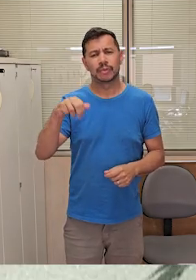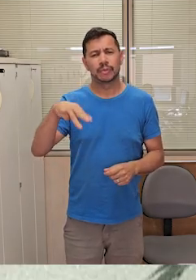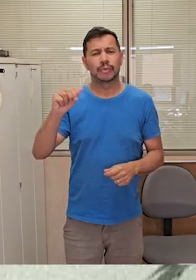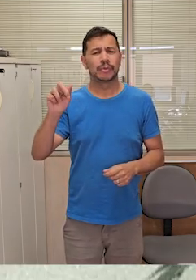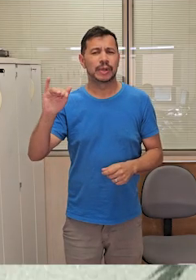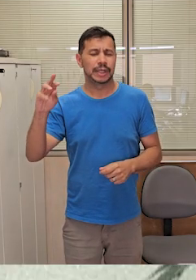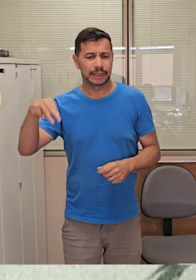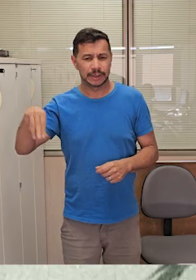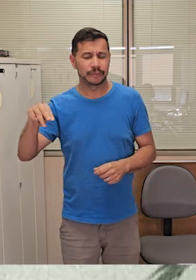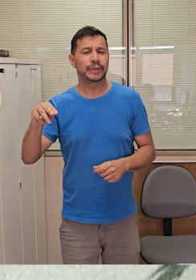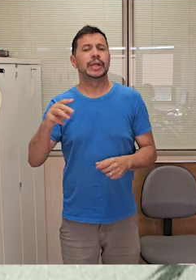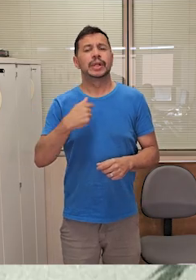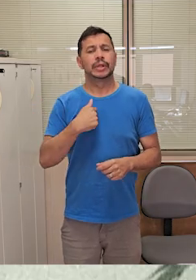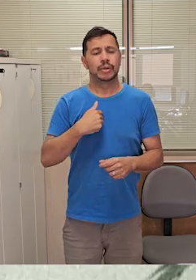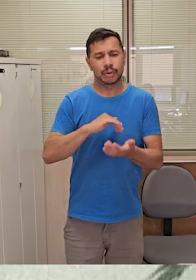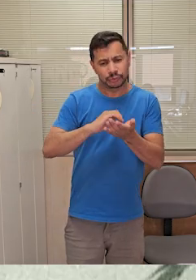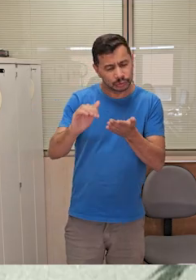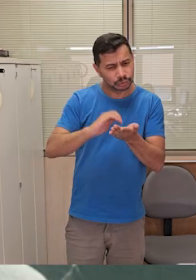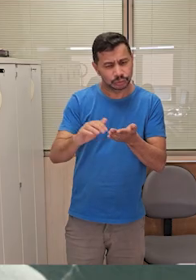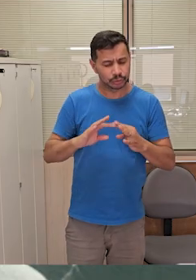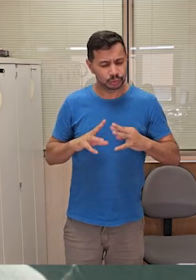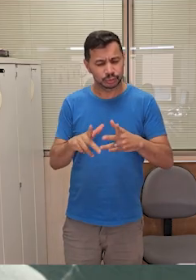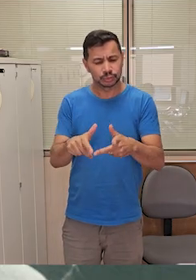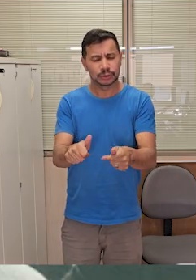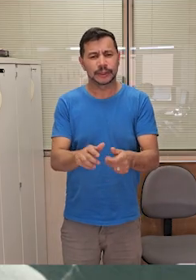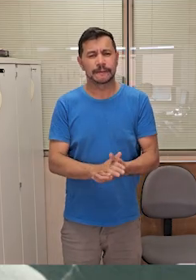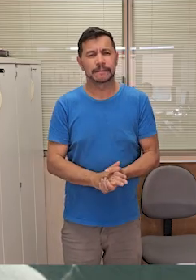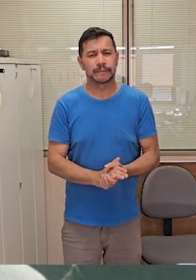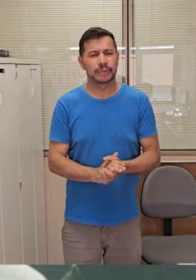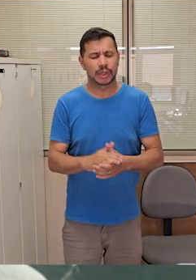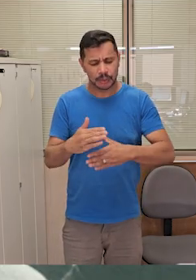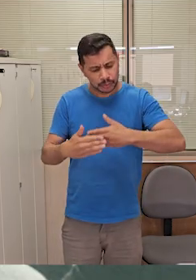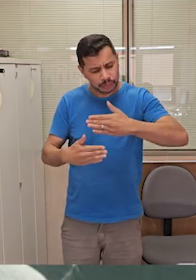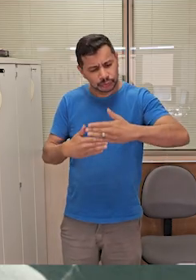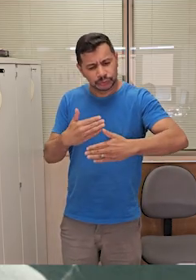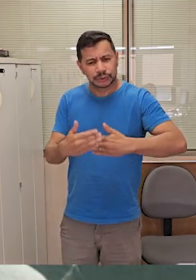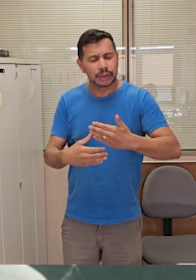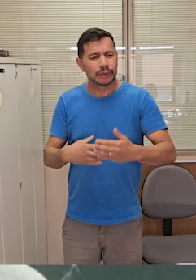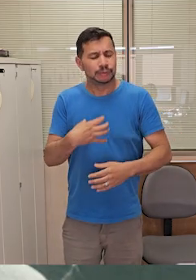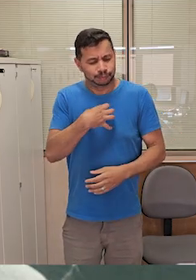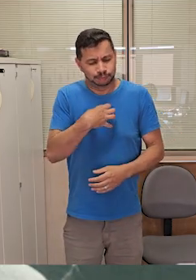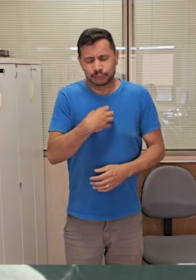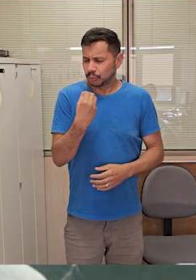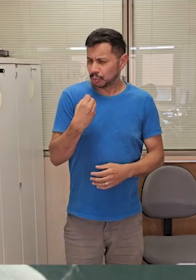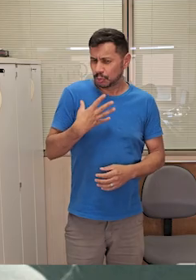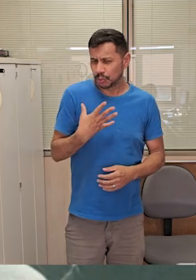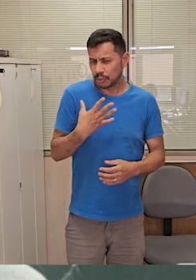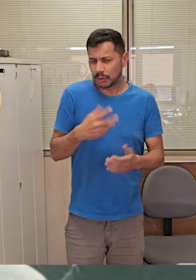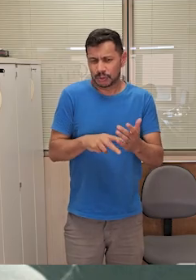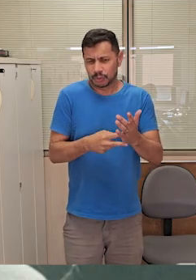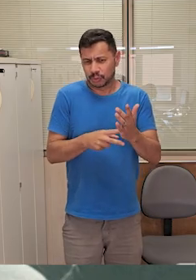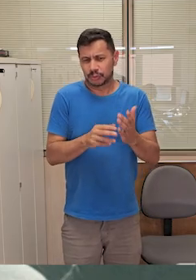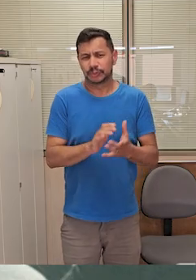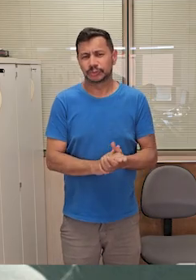e eu acabei fazendo parte daquela direção como secretário-geral. A partir daí entrou no sangue